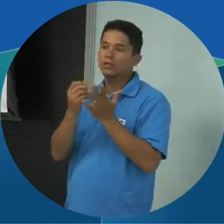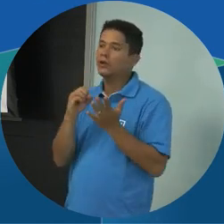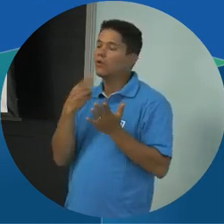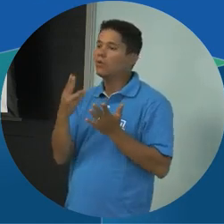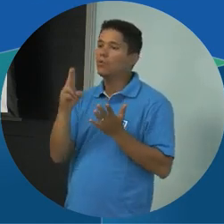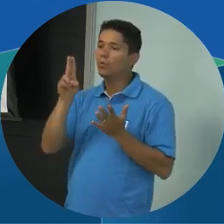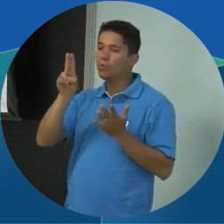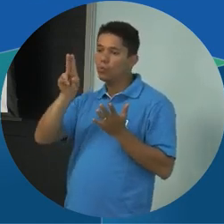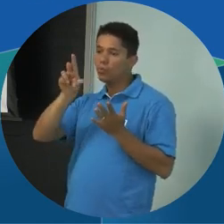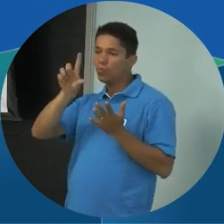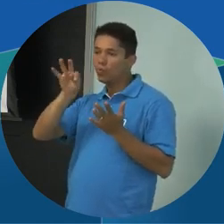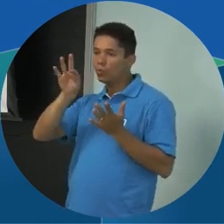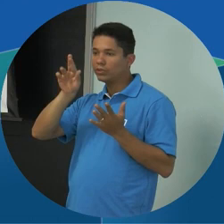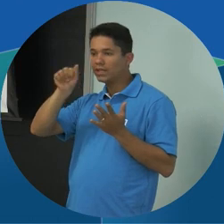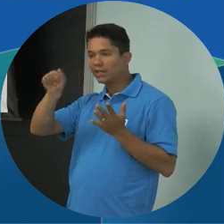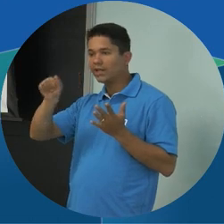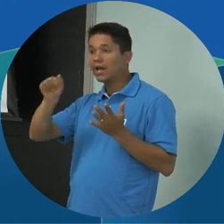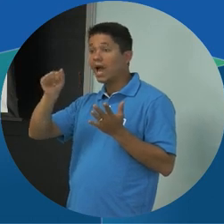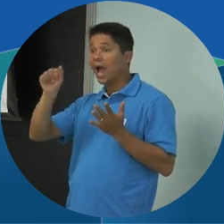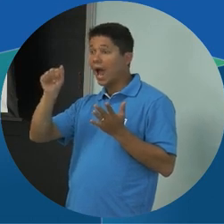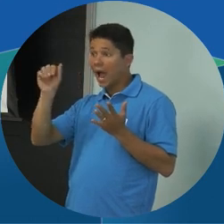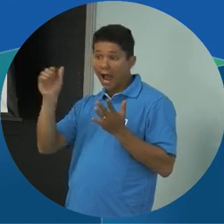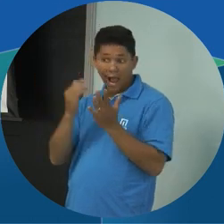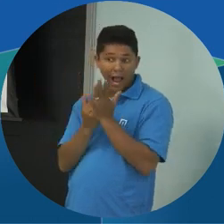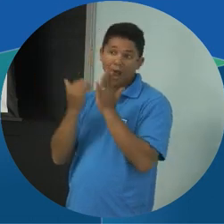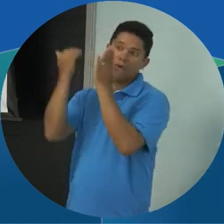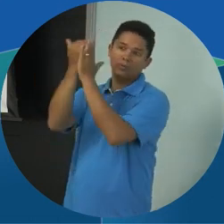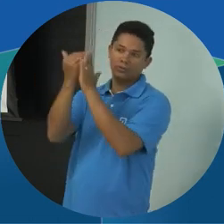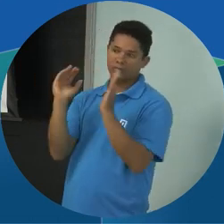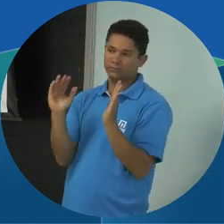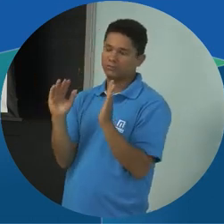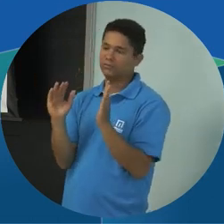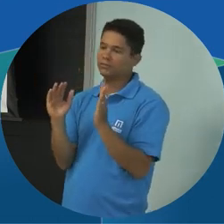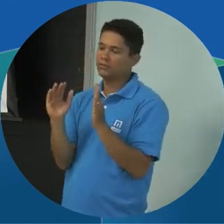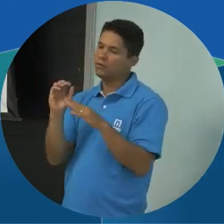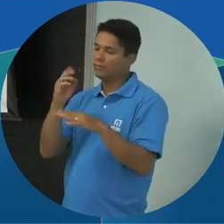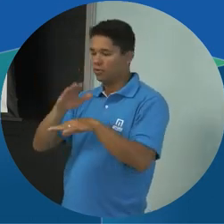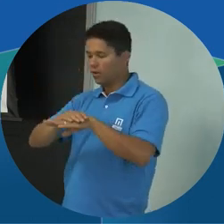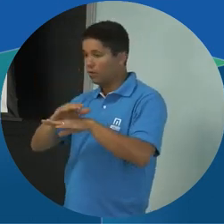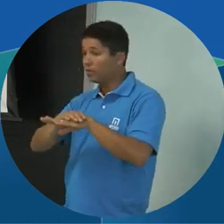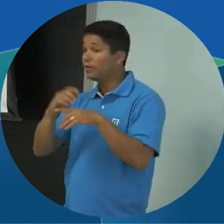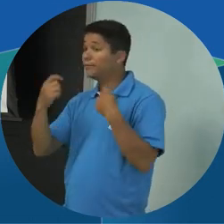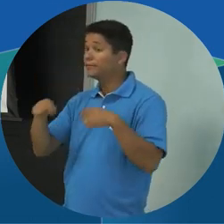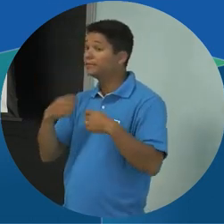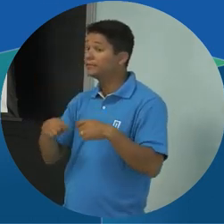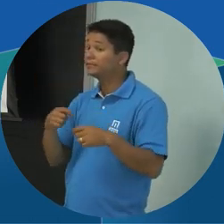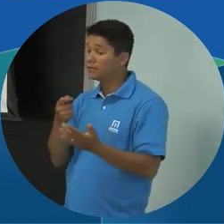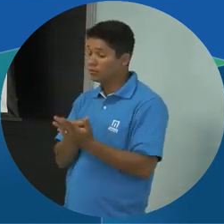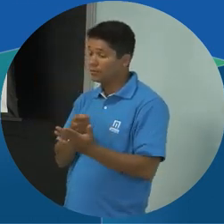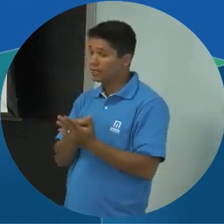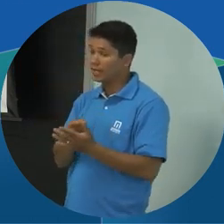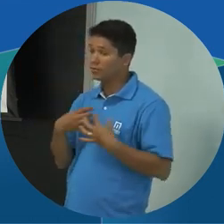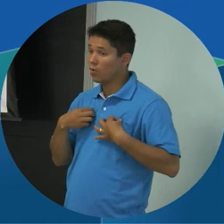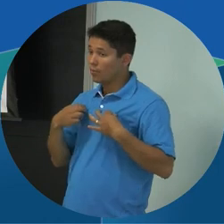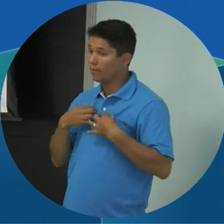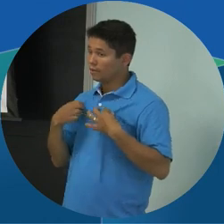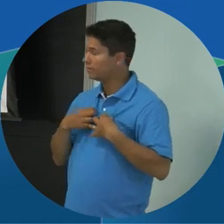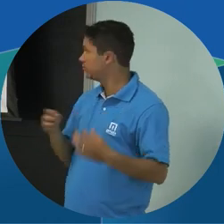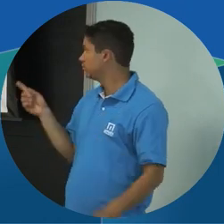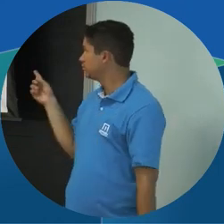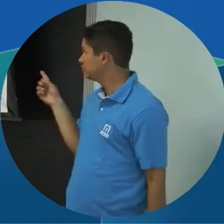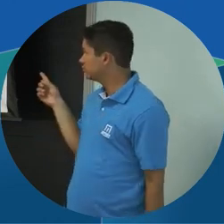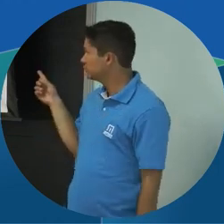pressão, manual, obrigatoriamente os operários eles têm que estar utilizando esse tipo de vestimenta.